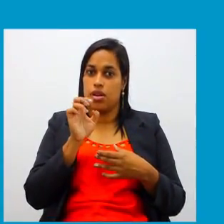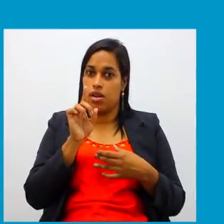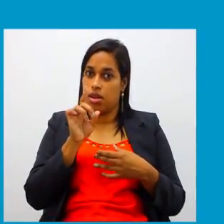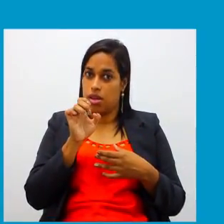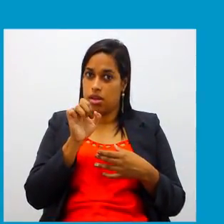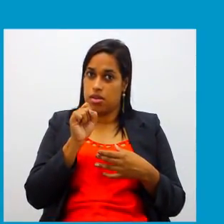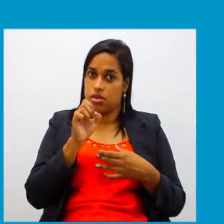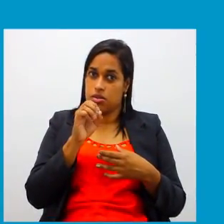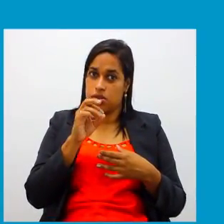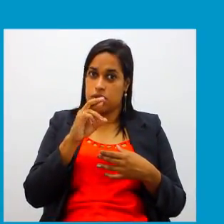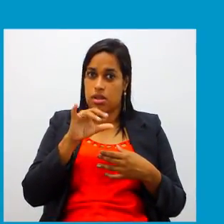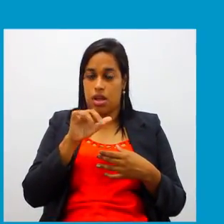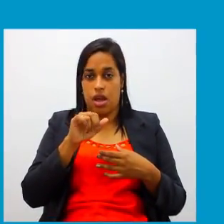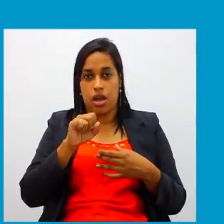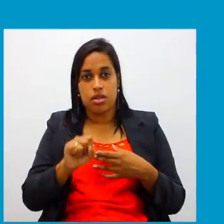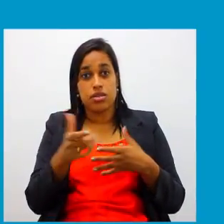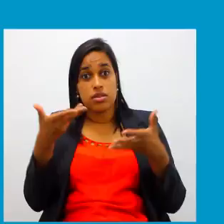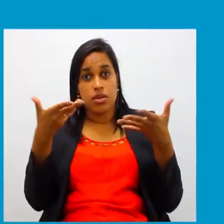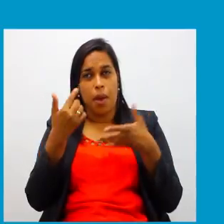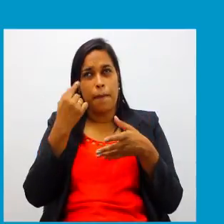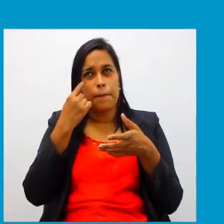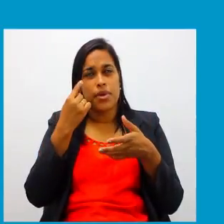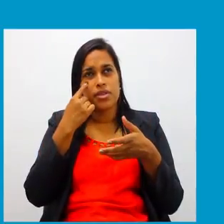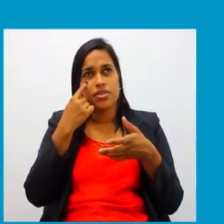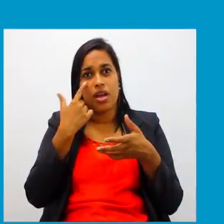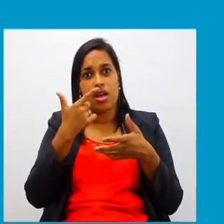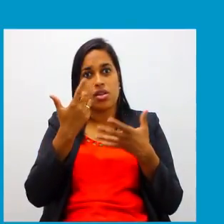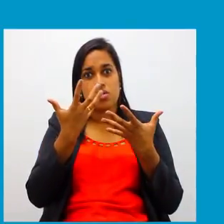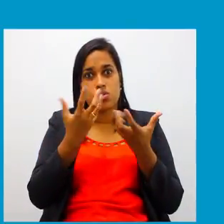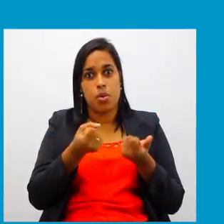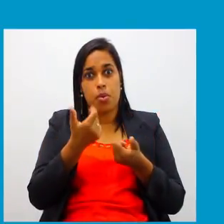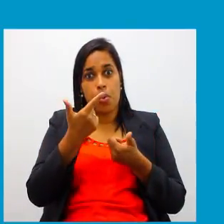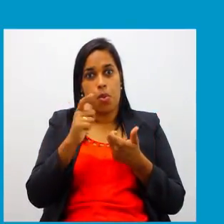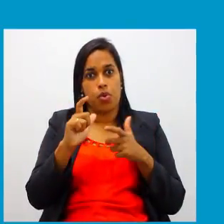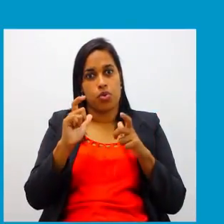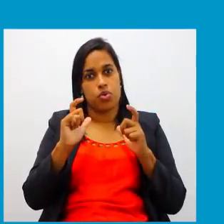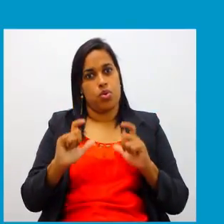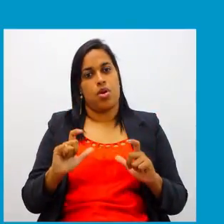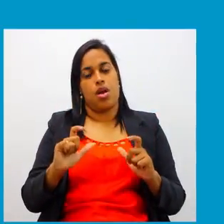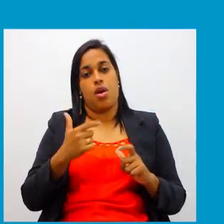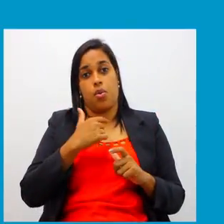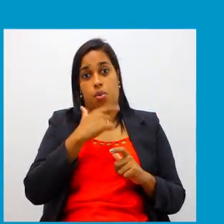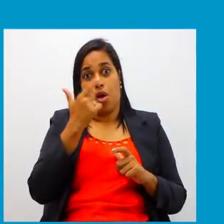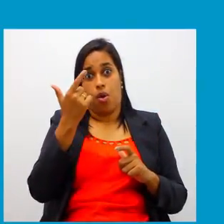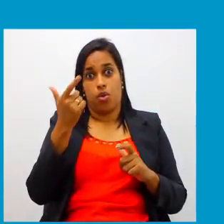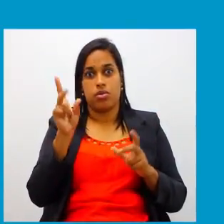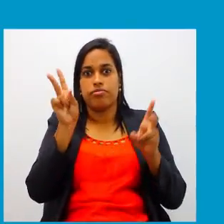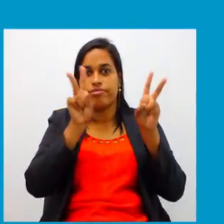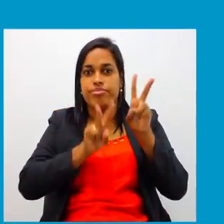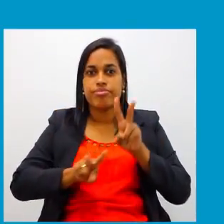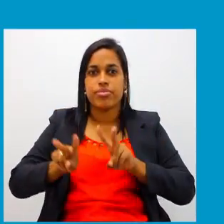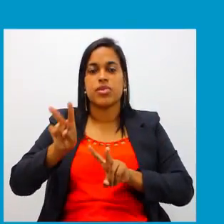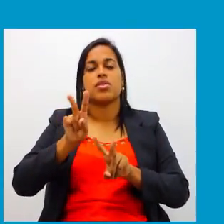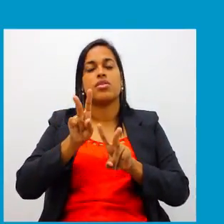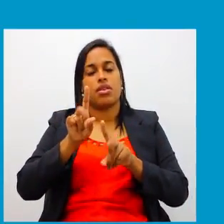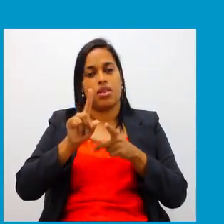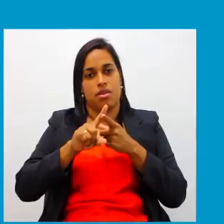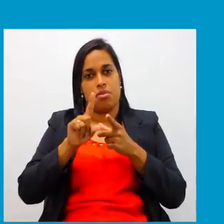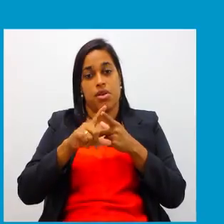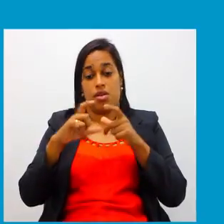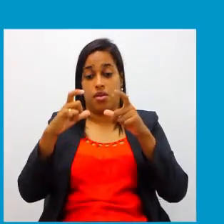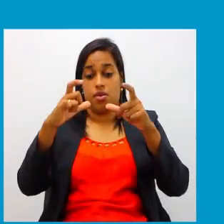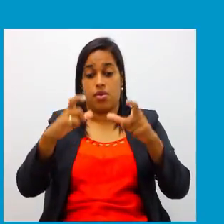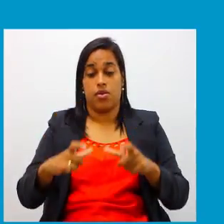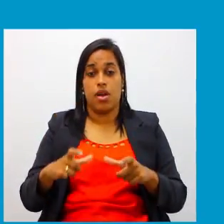pensar que elas aí, a partir de agora, assumem um outro lugar, um outro locus. E esse locus